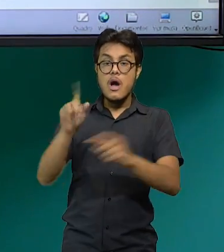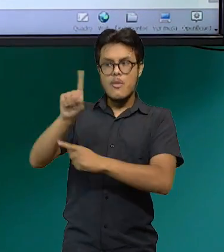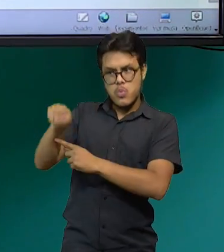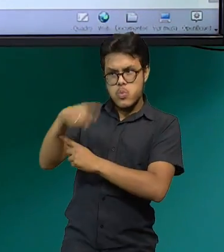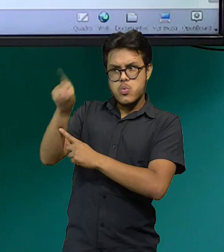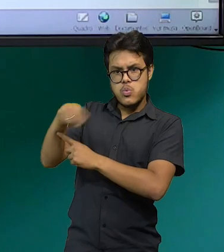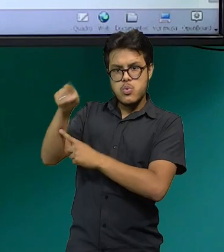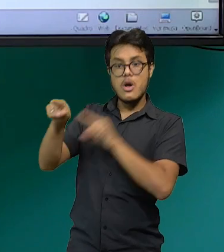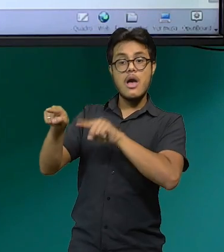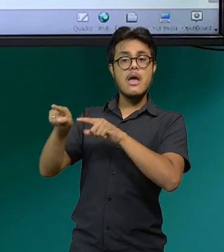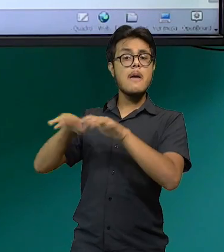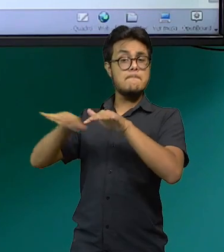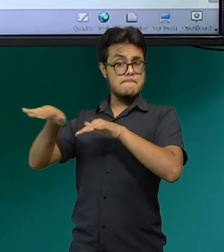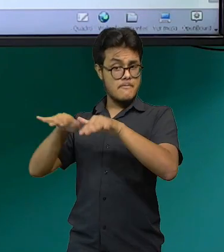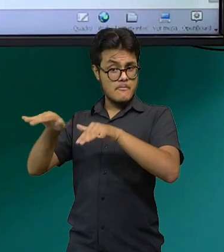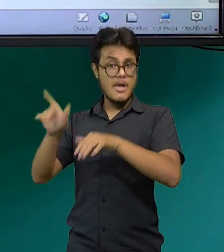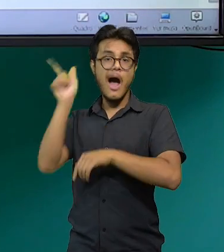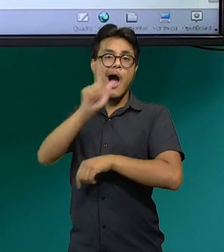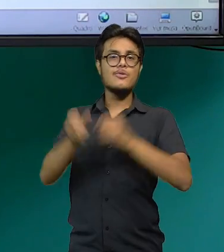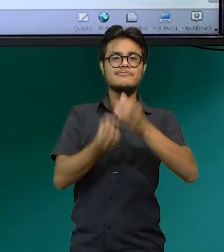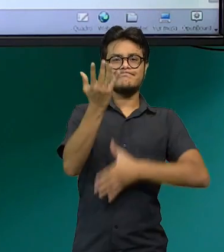esse movimento também